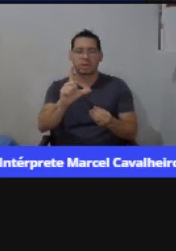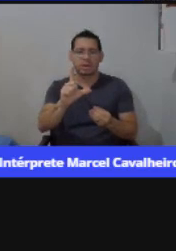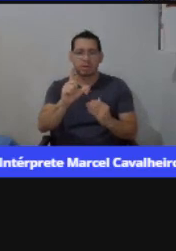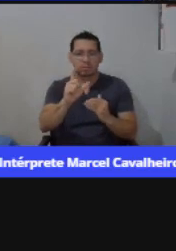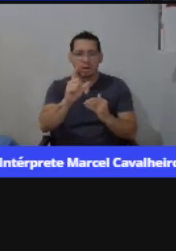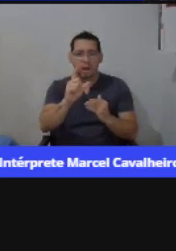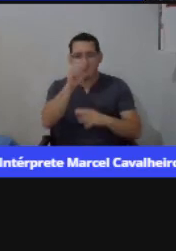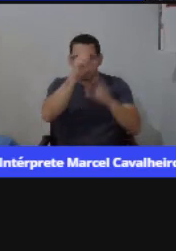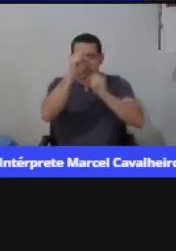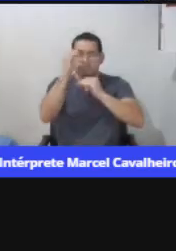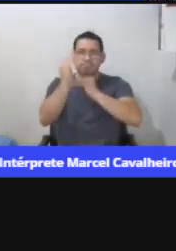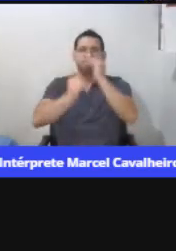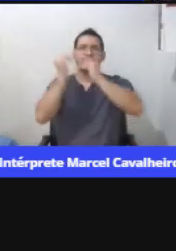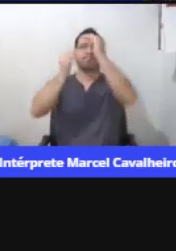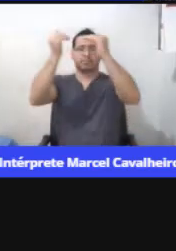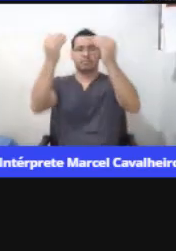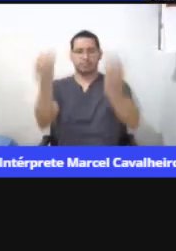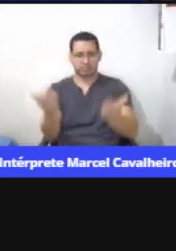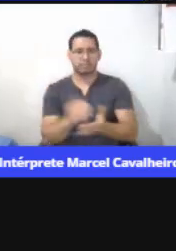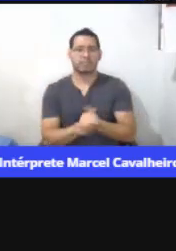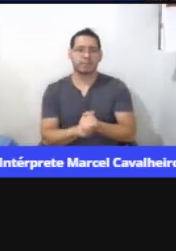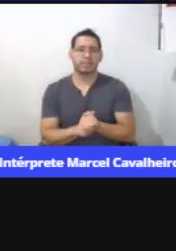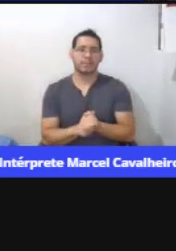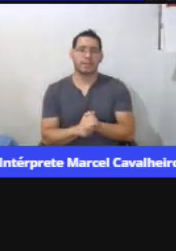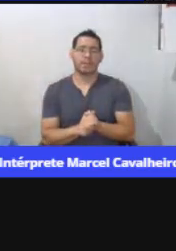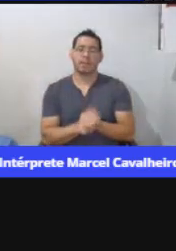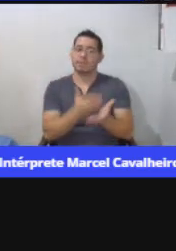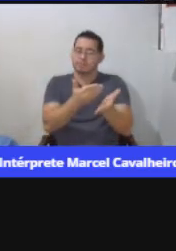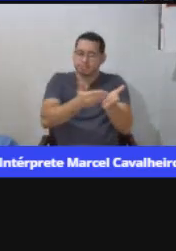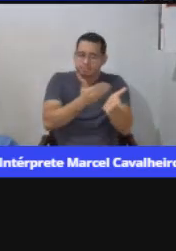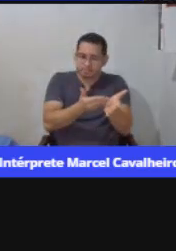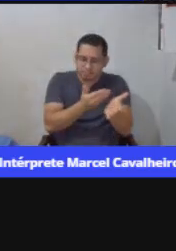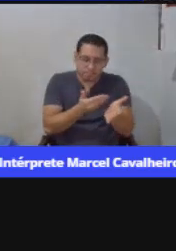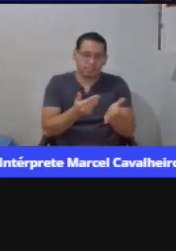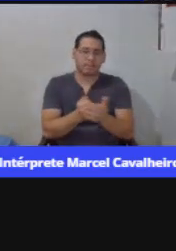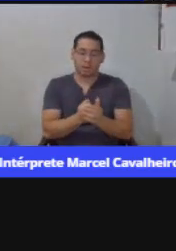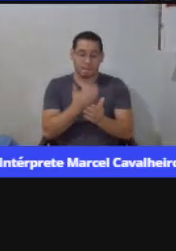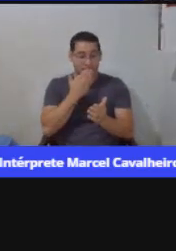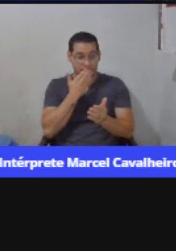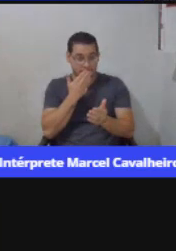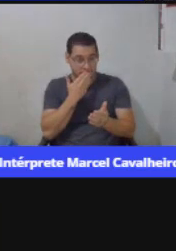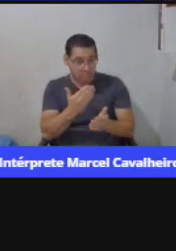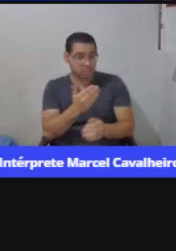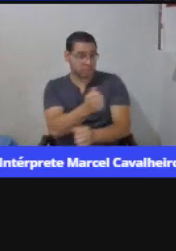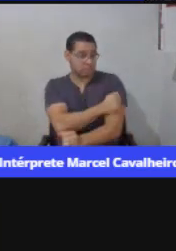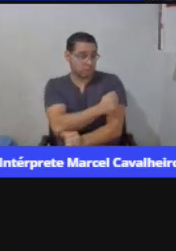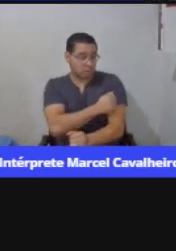nesse período. Né? Então, os cadernos, pedir os cadernos,